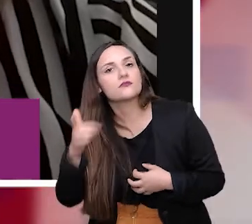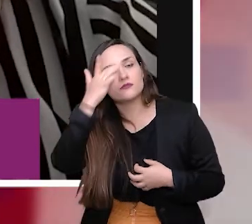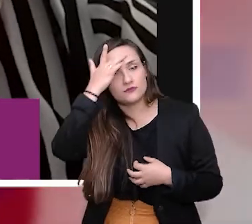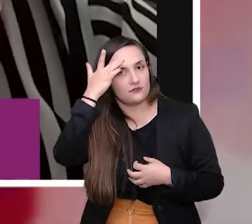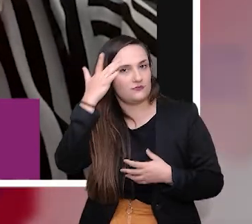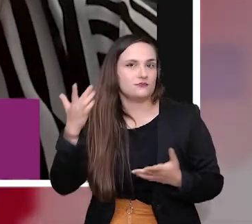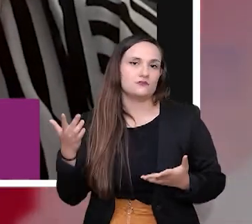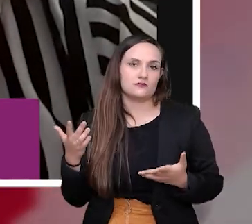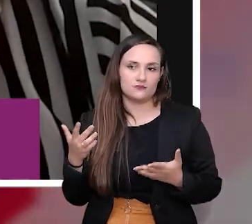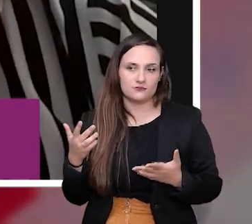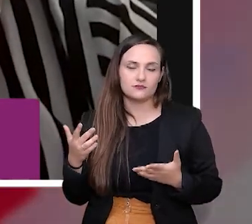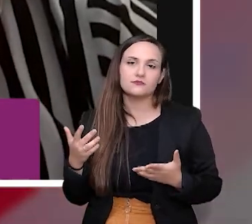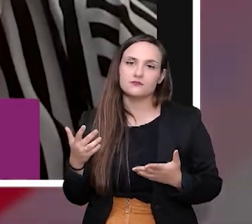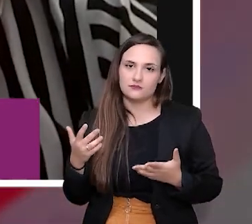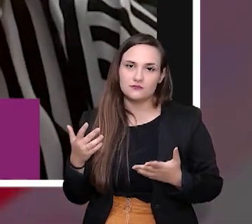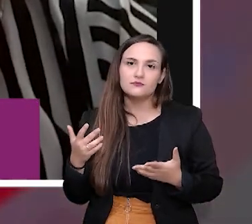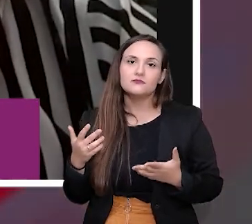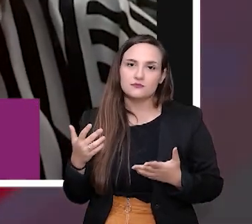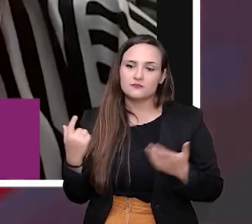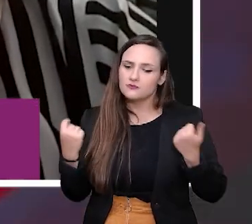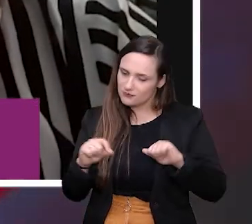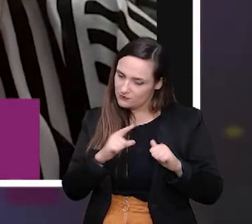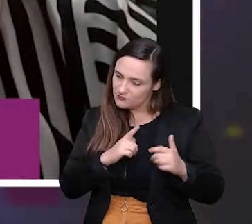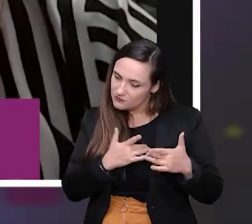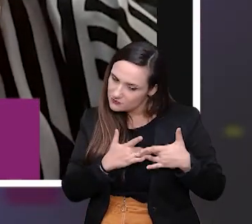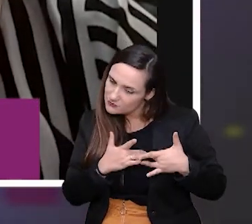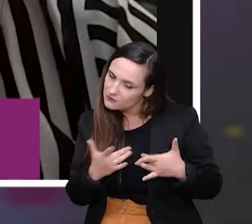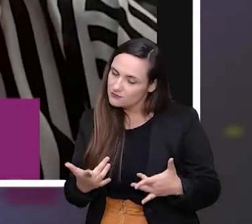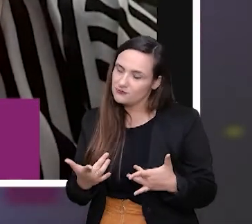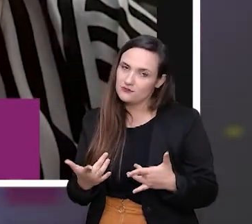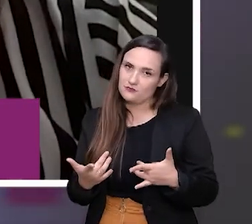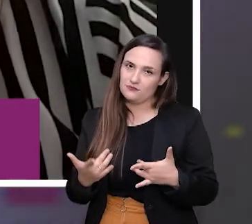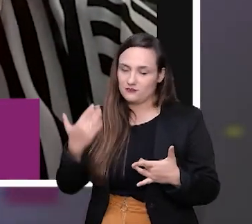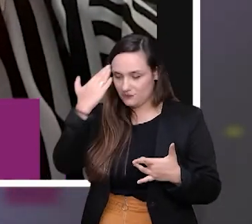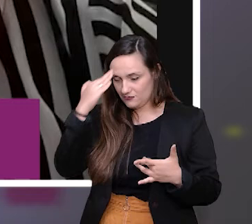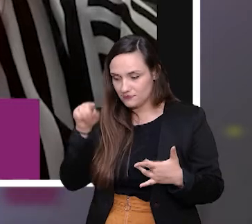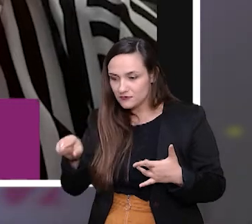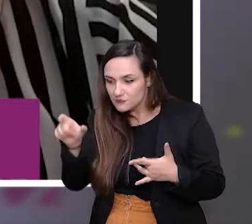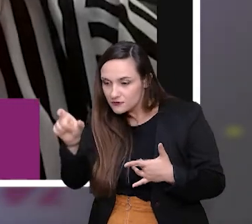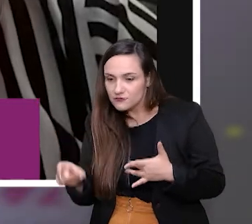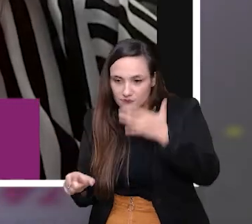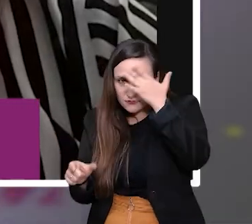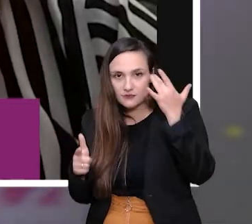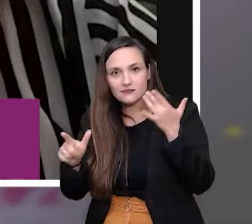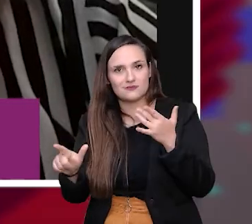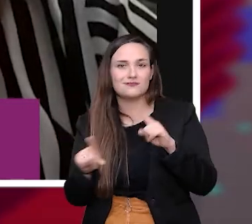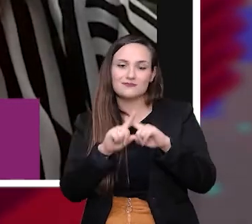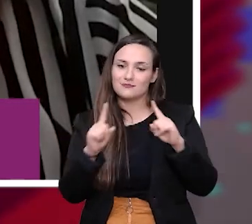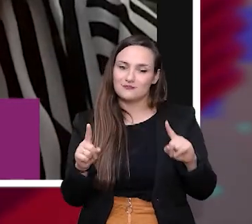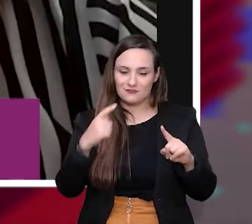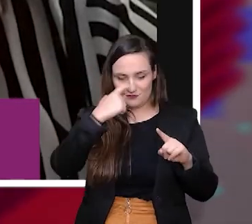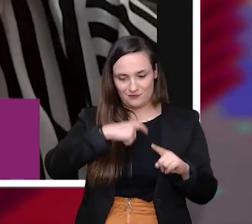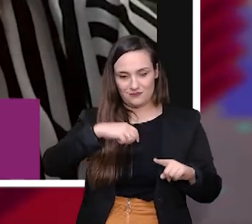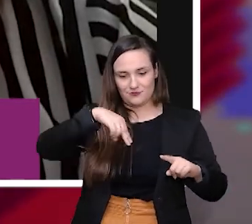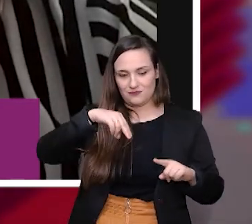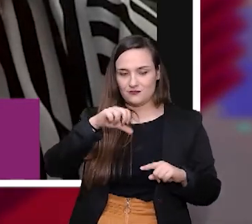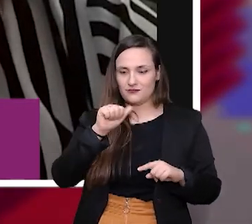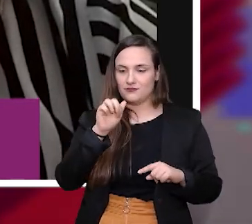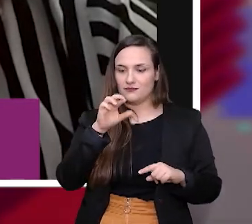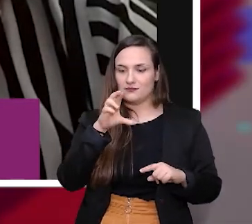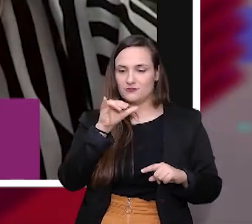emocional você ter essa capacidade de empatia, né? De se colocar no lugar do outro. E é o que a pessoa narcisista tem muita dificuldade de